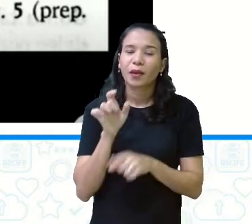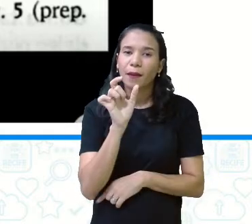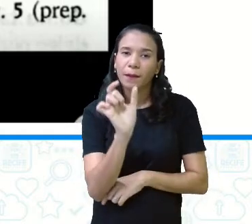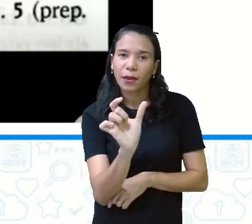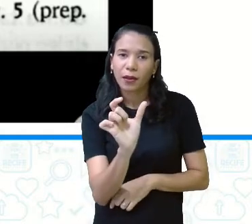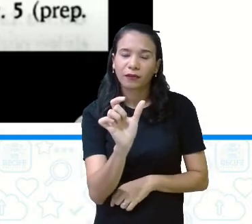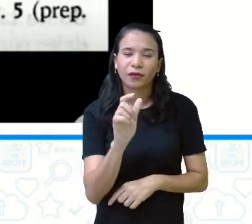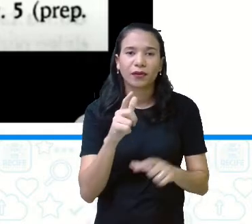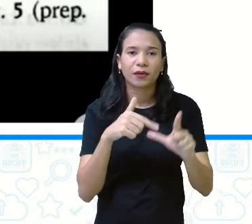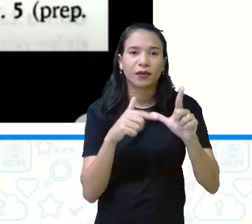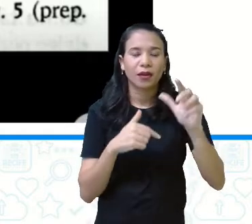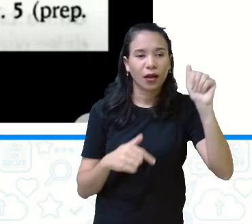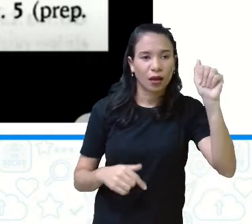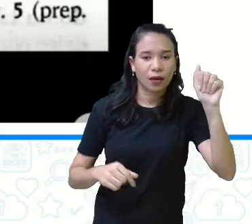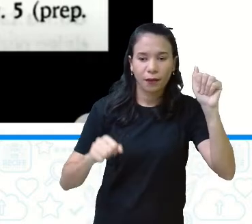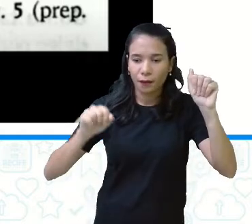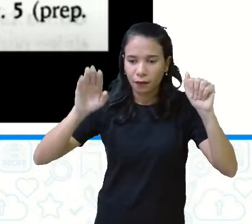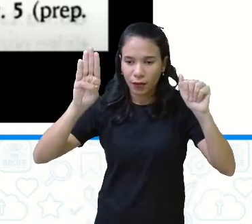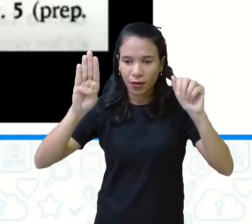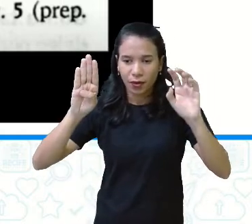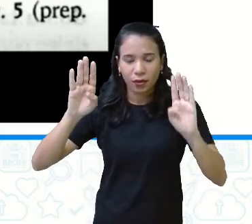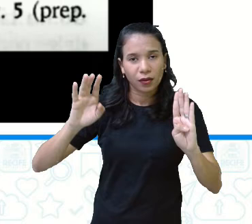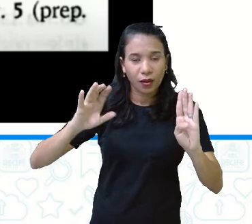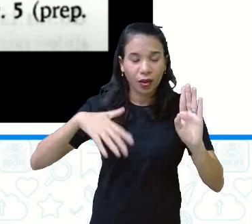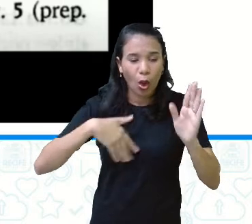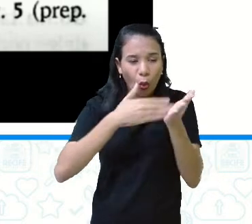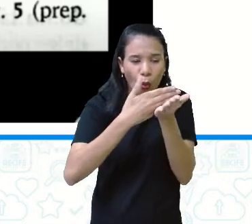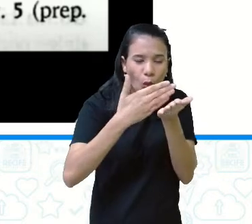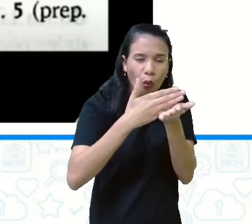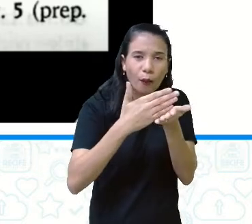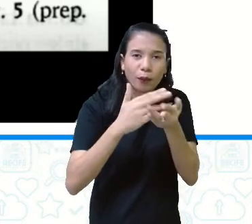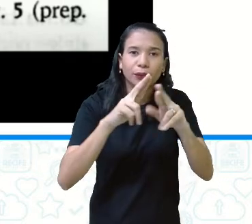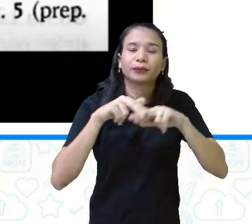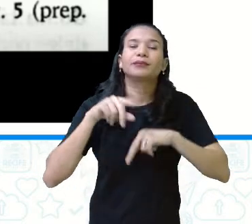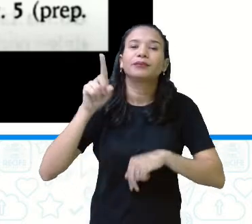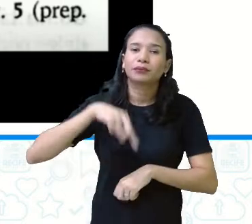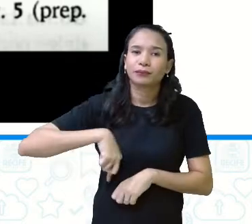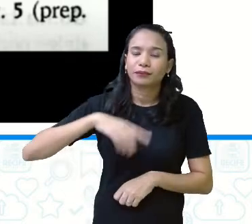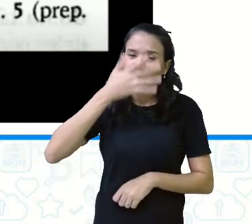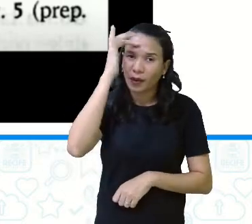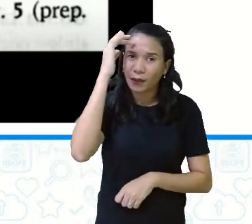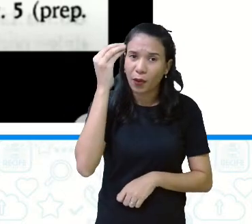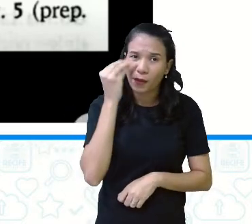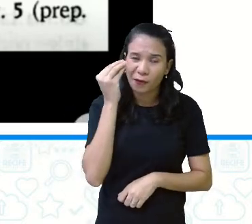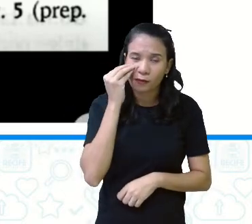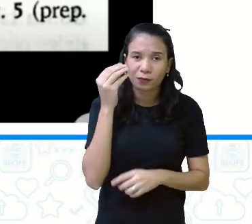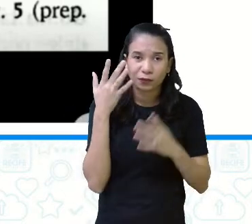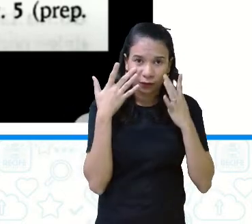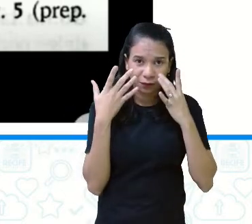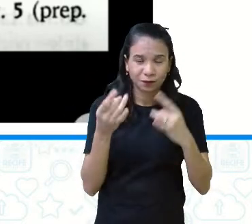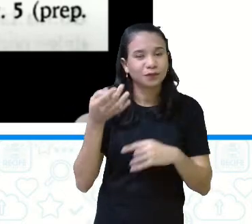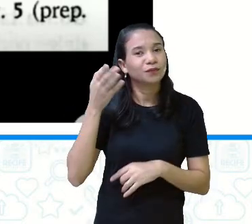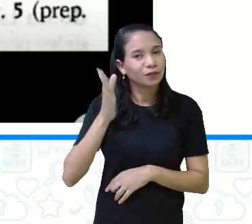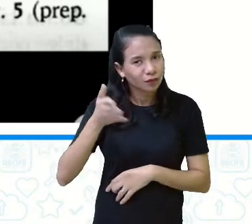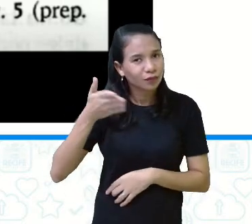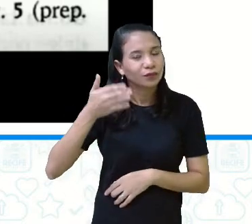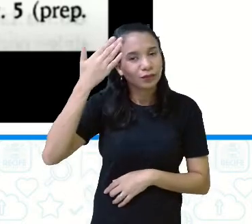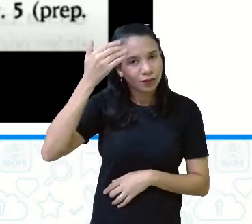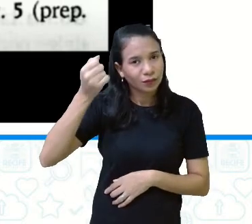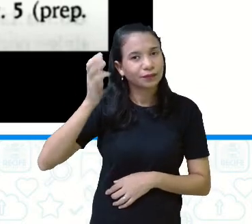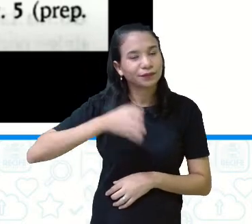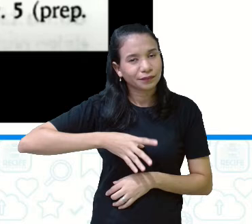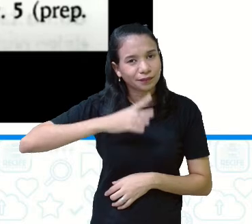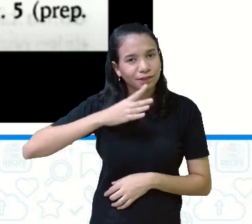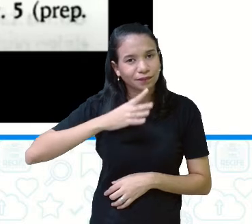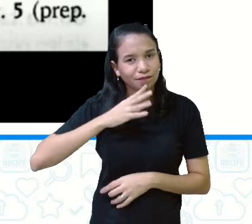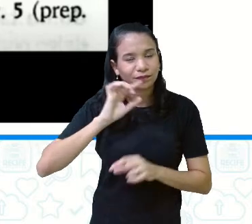com a letra A, com a letra B, já vai no início. Então, fica aí, quem não tinha atentado para isso, apesar que eu acho que vocês já tinham atentado para